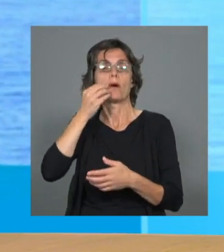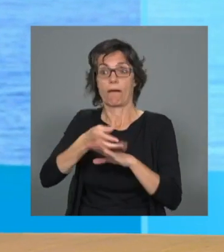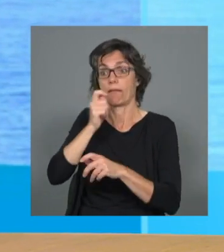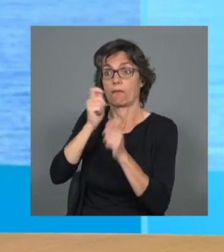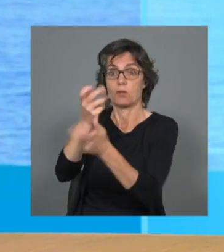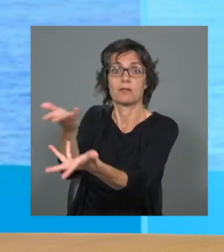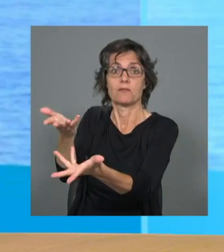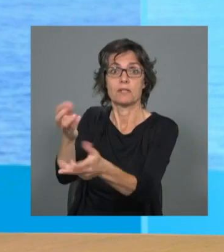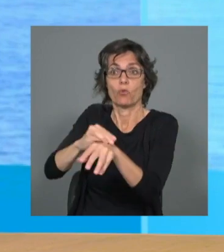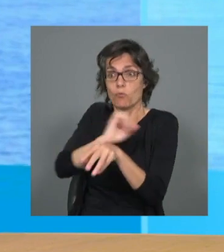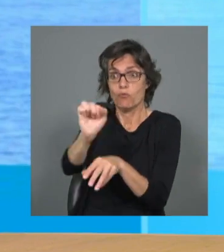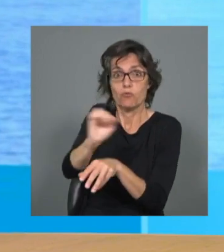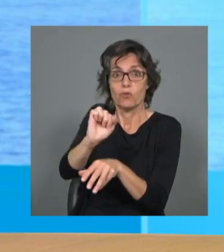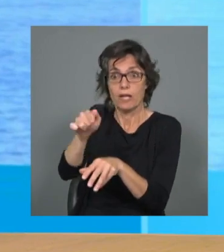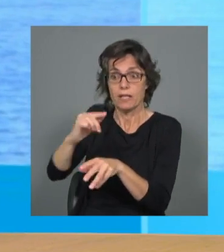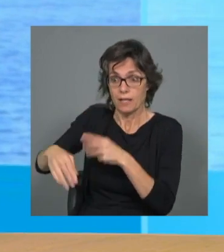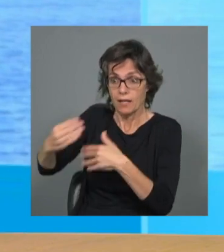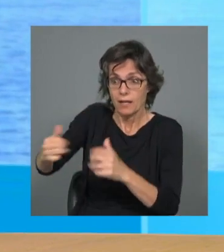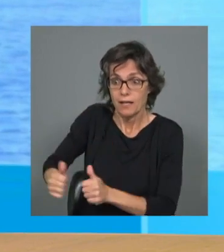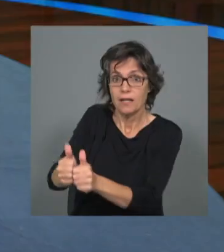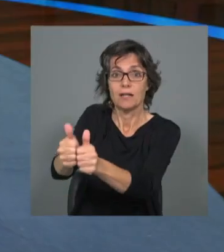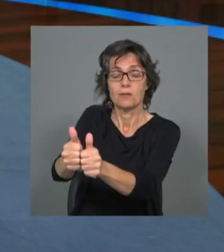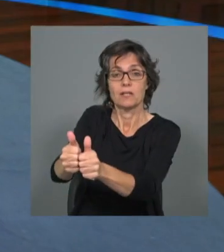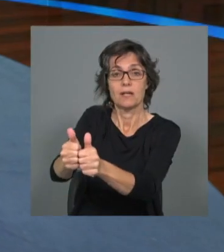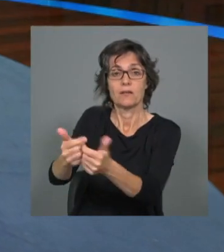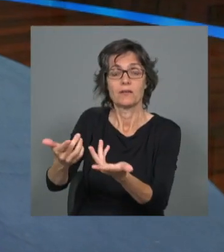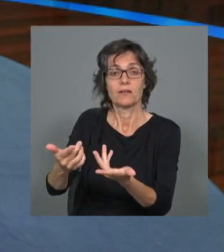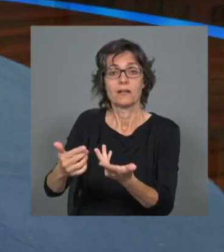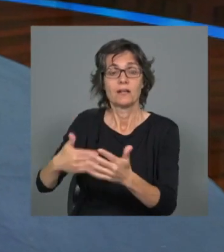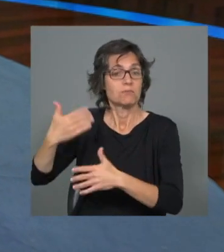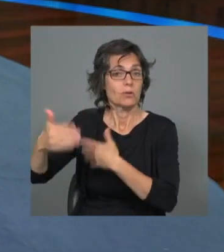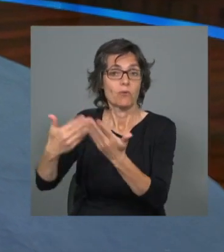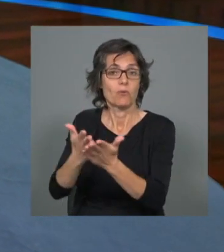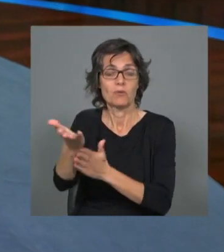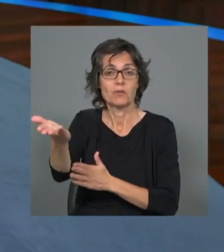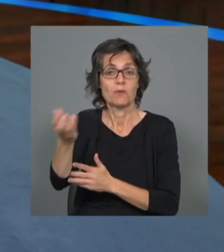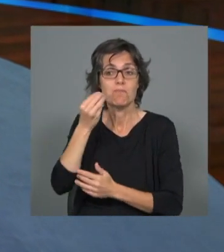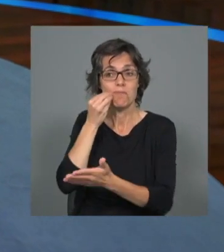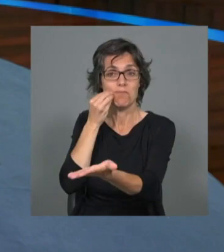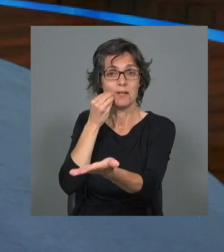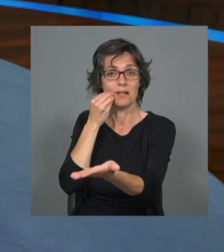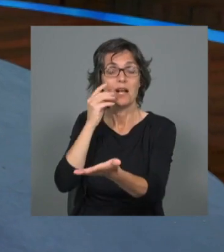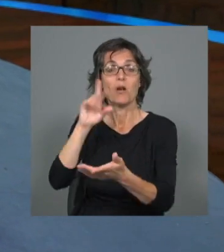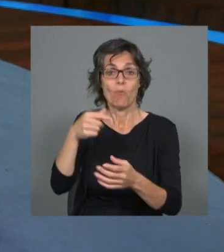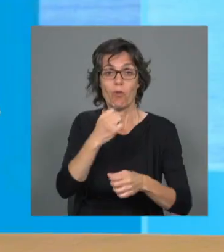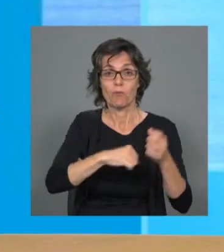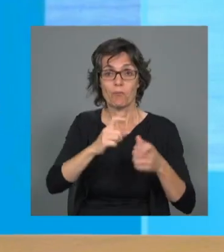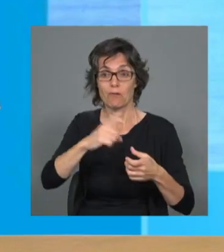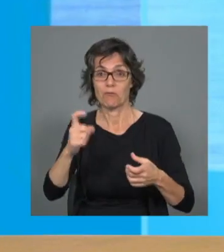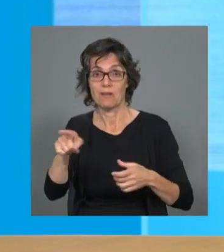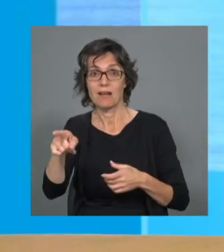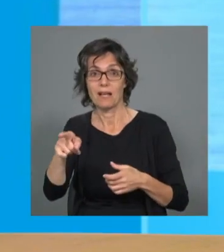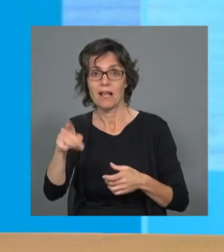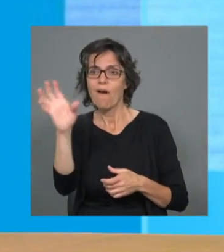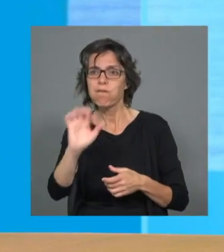mesmas pessoas que cresceram com os dois movimentos e que continuam a crescer dia após dia e mesmo depois saindo do movimento a maneira